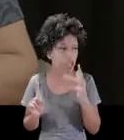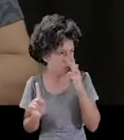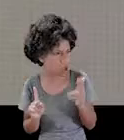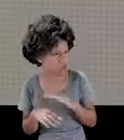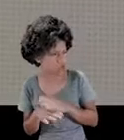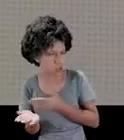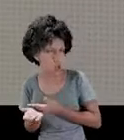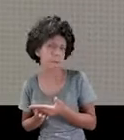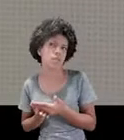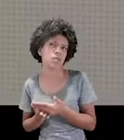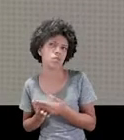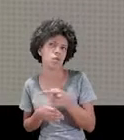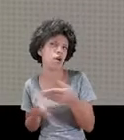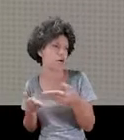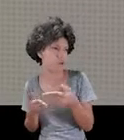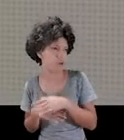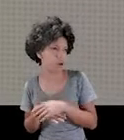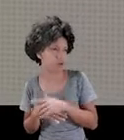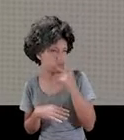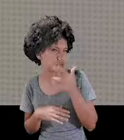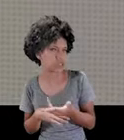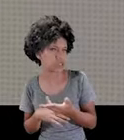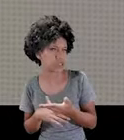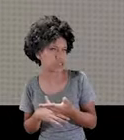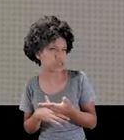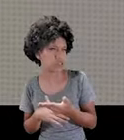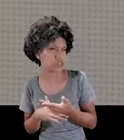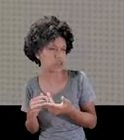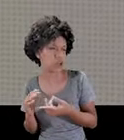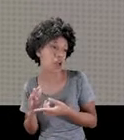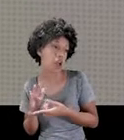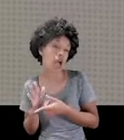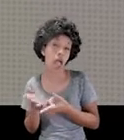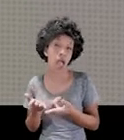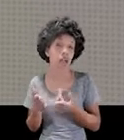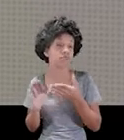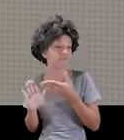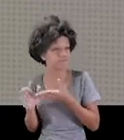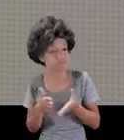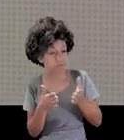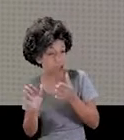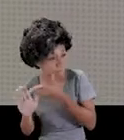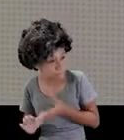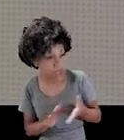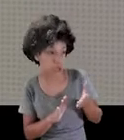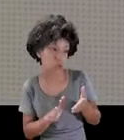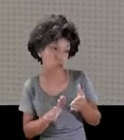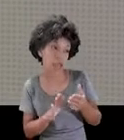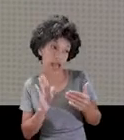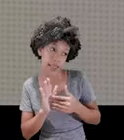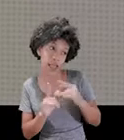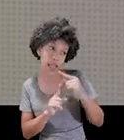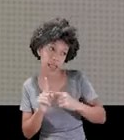lá não eu acho que não começa agora deve estar era era uma onda que tava mais ou menos